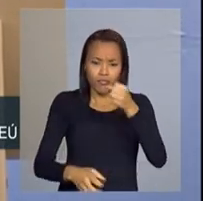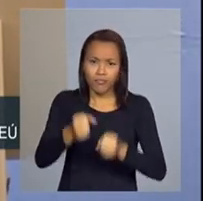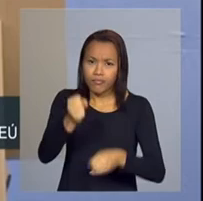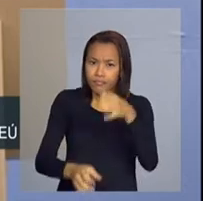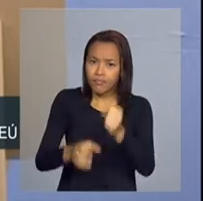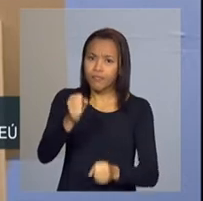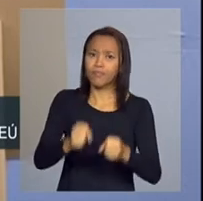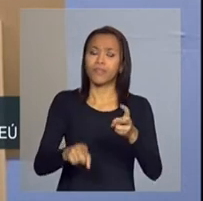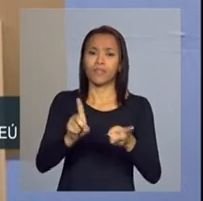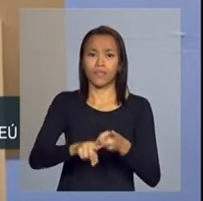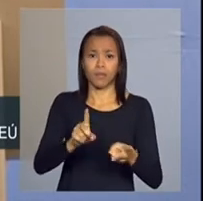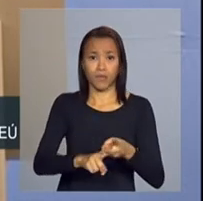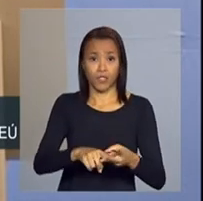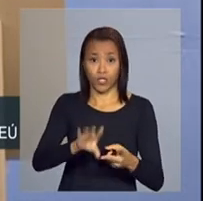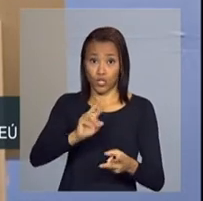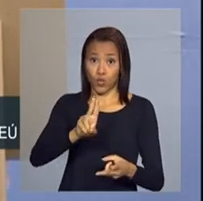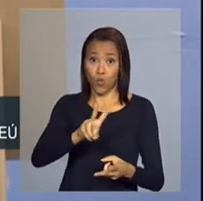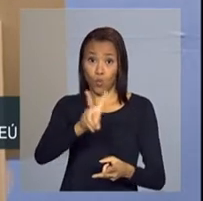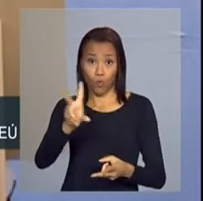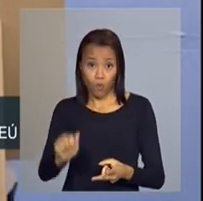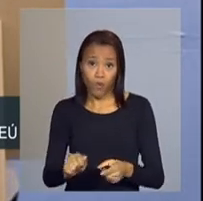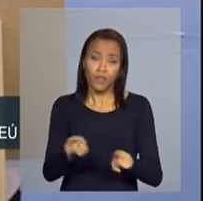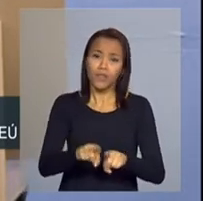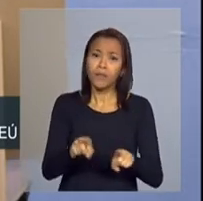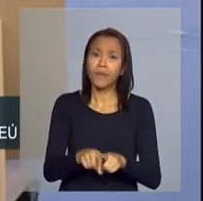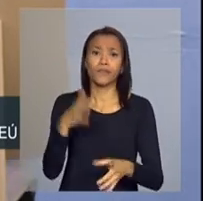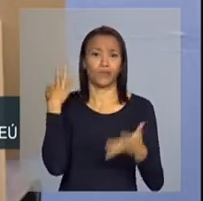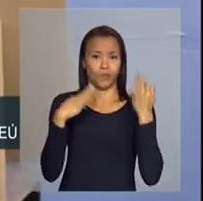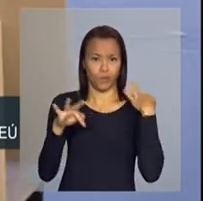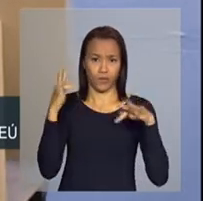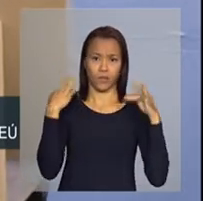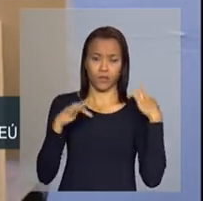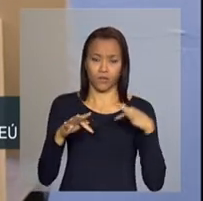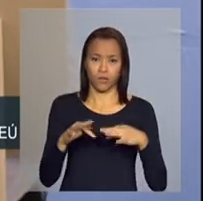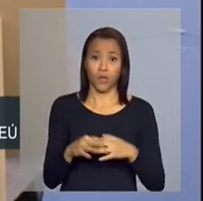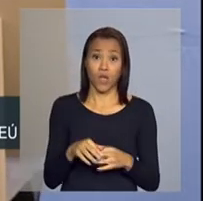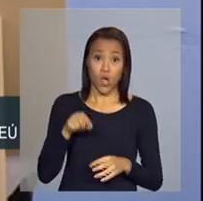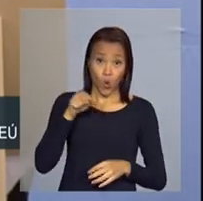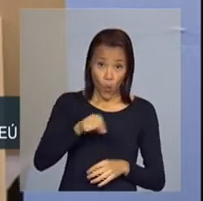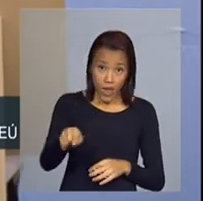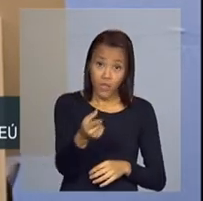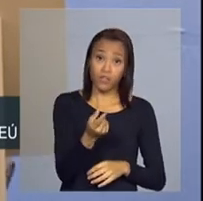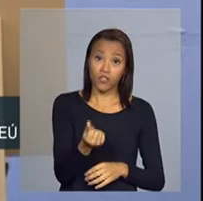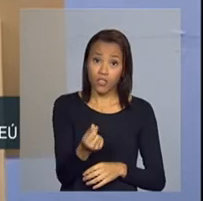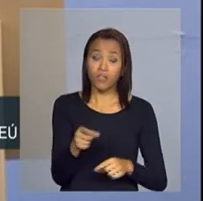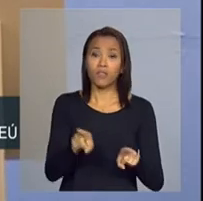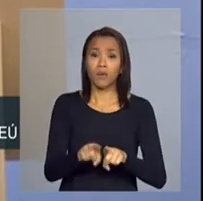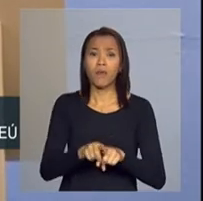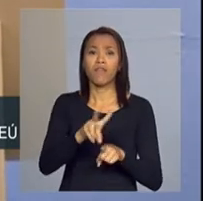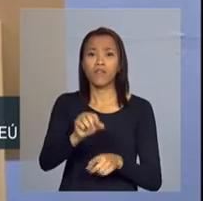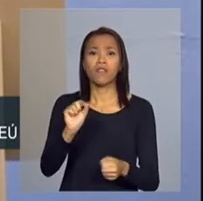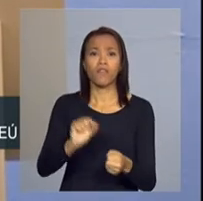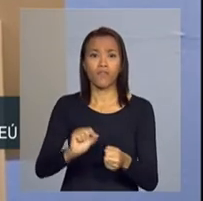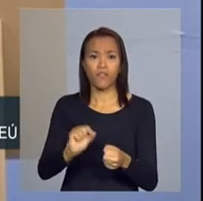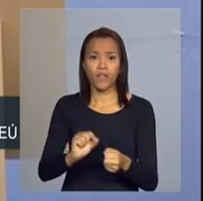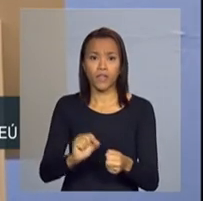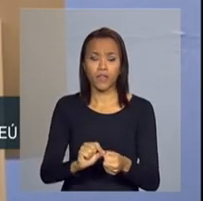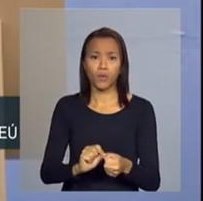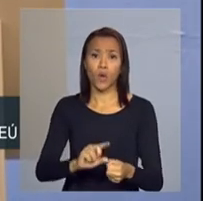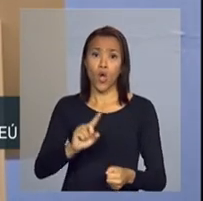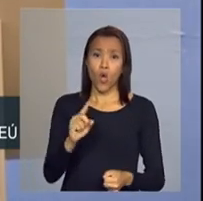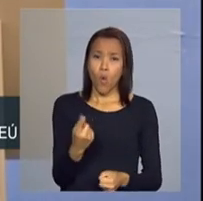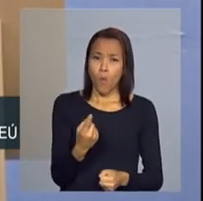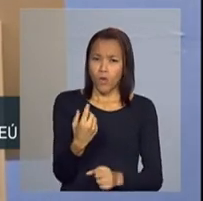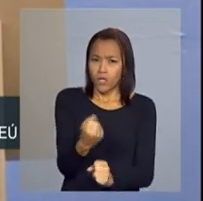avícola, além também do seu potencial turístico. Com esses recursos, também será realizada uma das